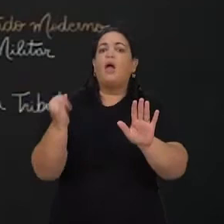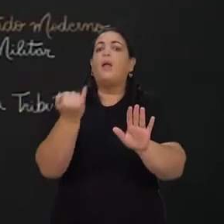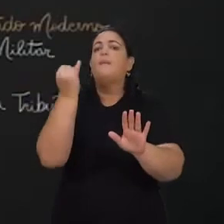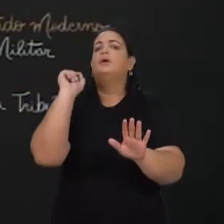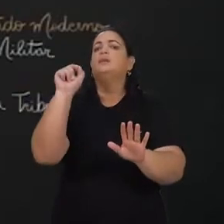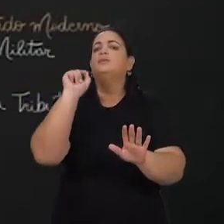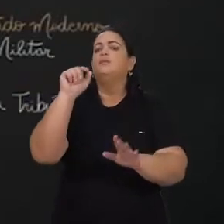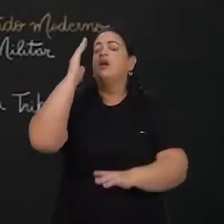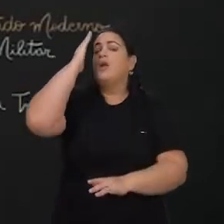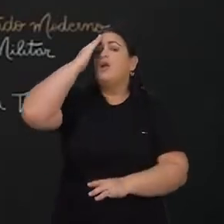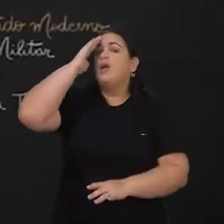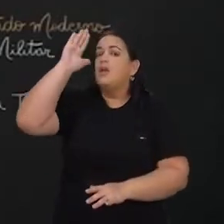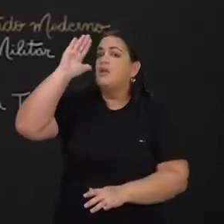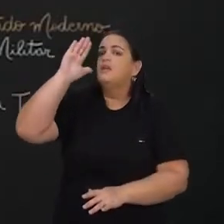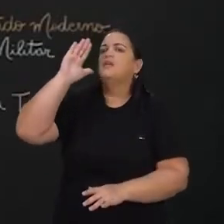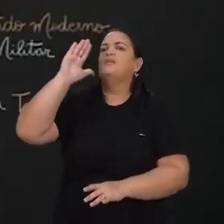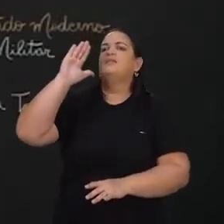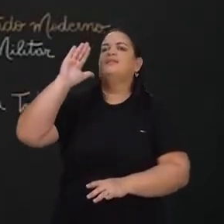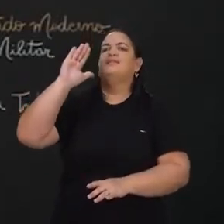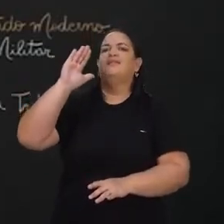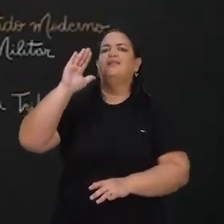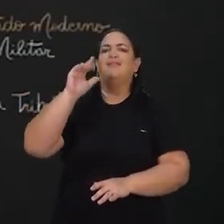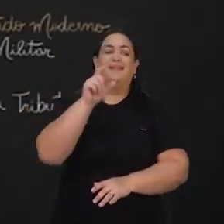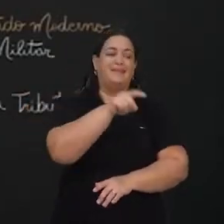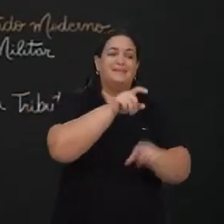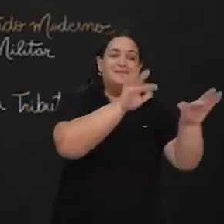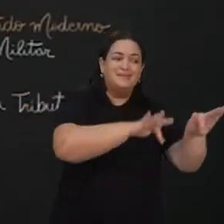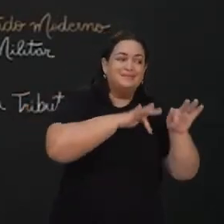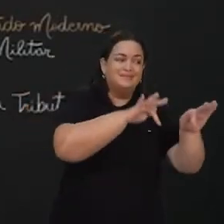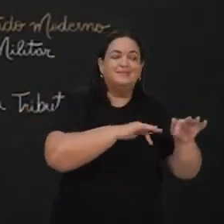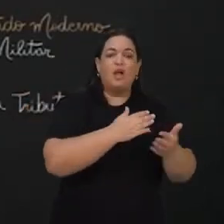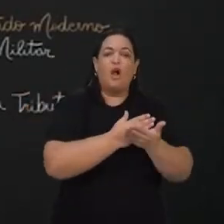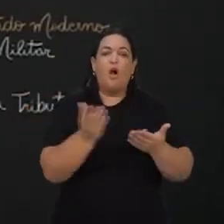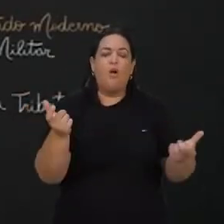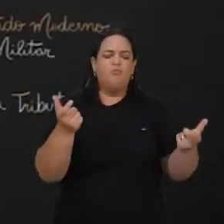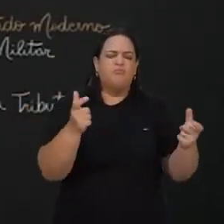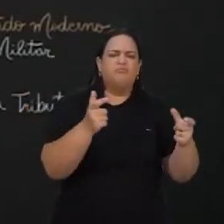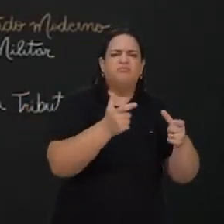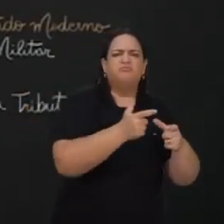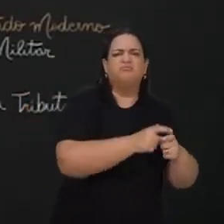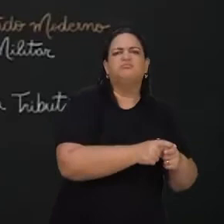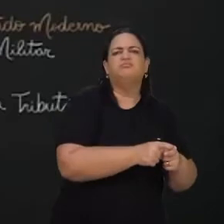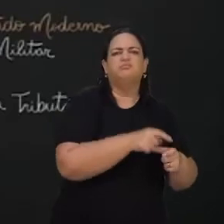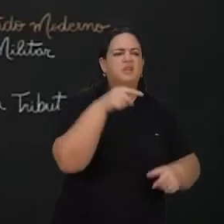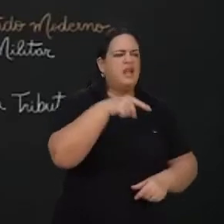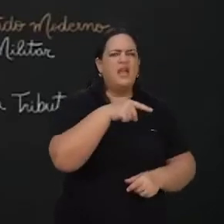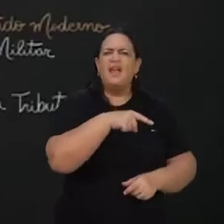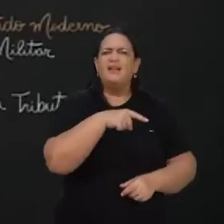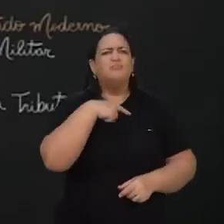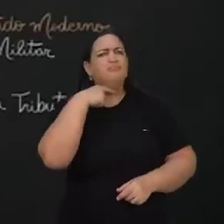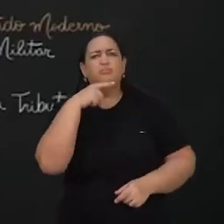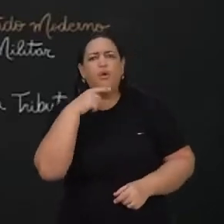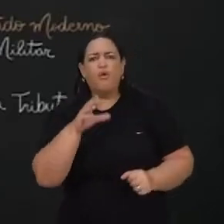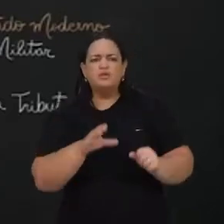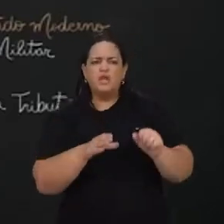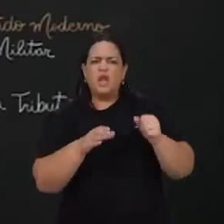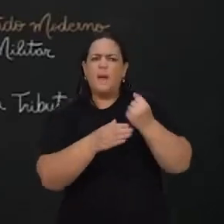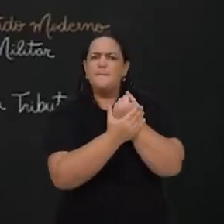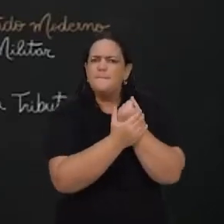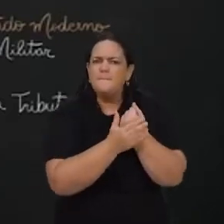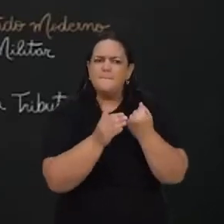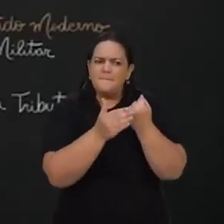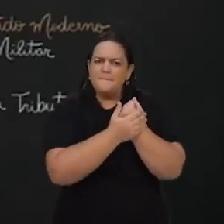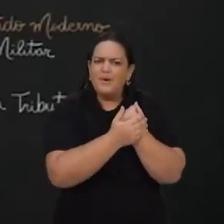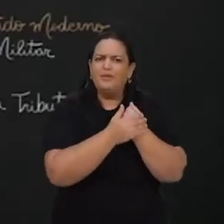uma forma de enfraquecer o poder do senhor feudal. Por quê? O senhor feudal não estava sendo capaz de proteger as